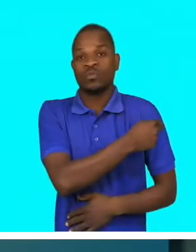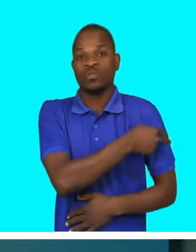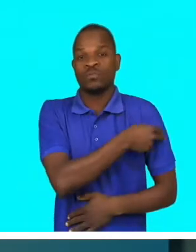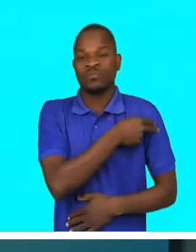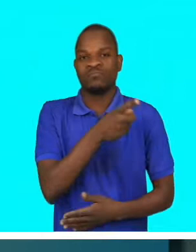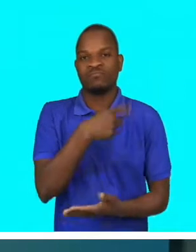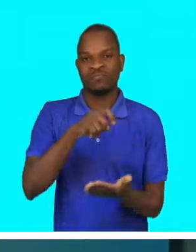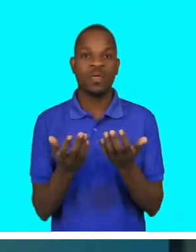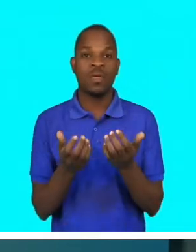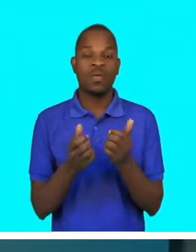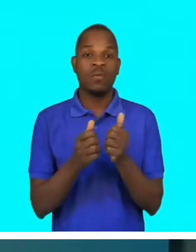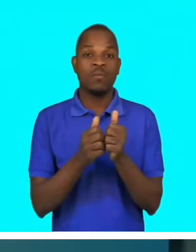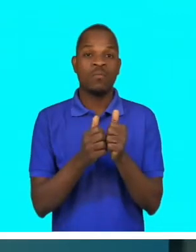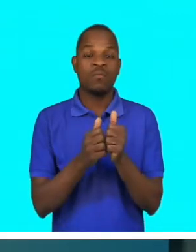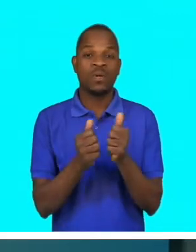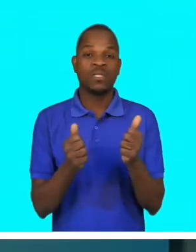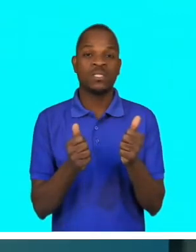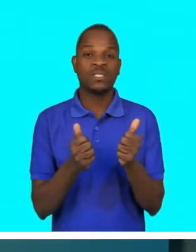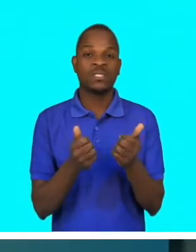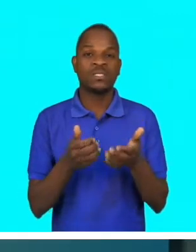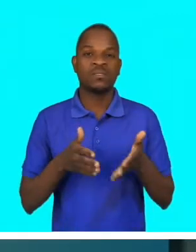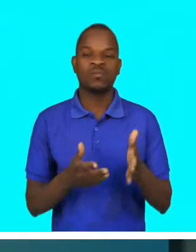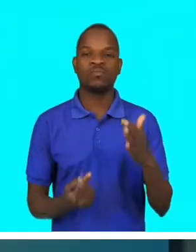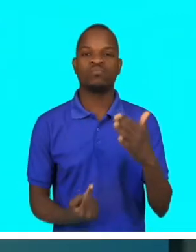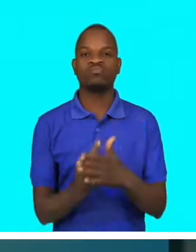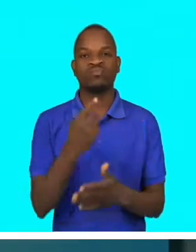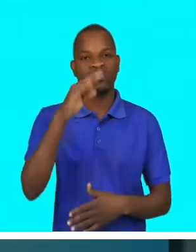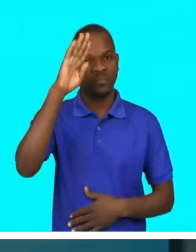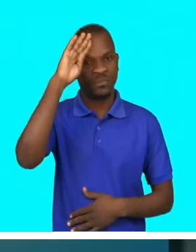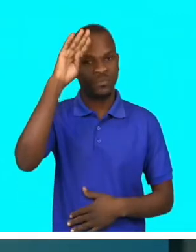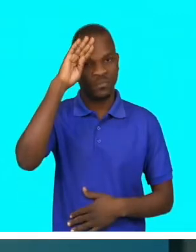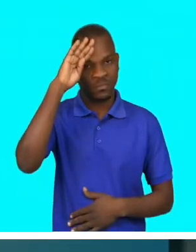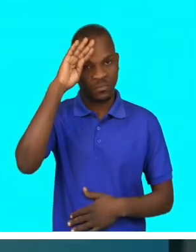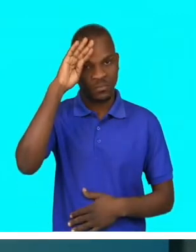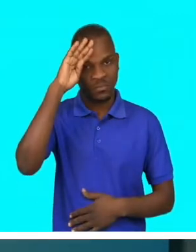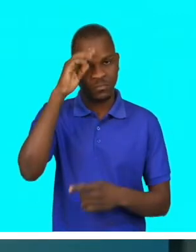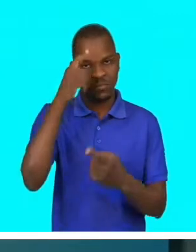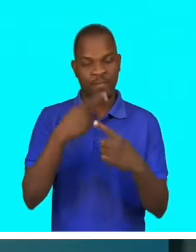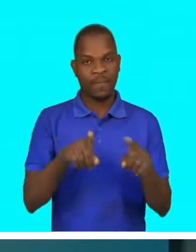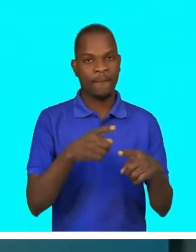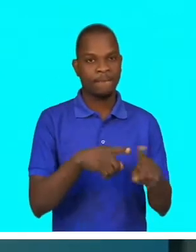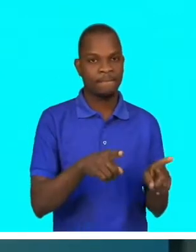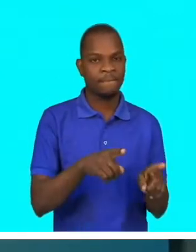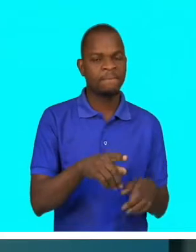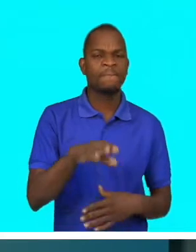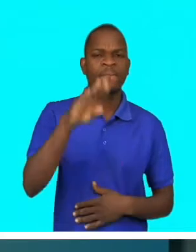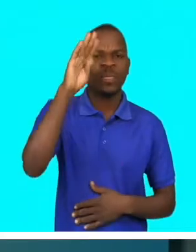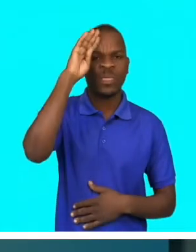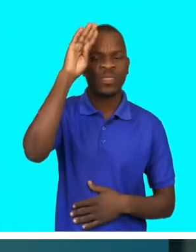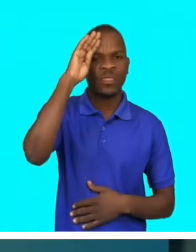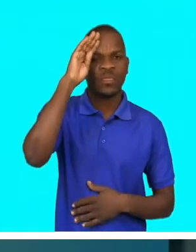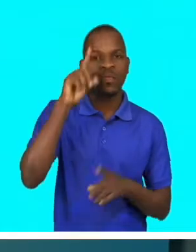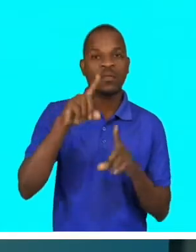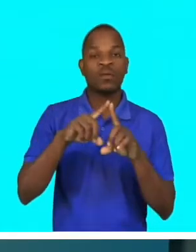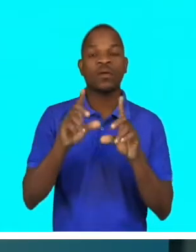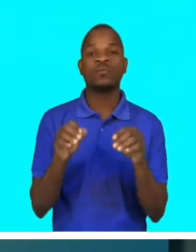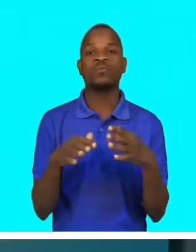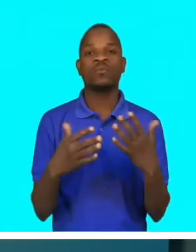baixa. Ali a criança ficou com várias doenças. Ficou com doença de